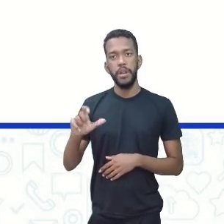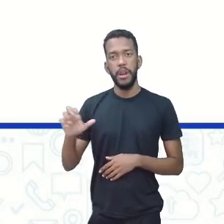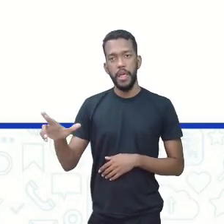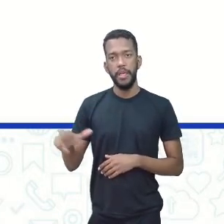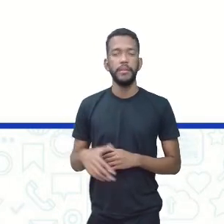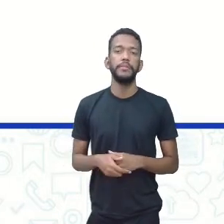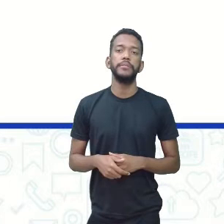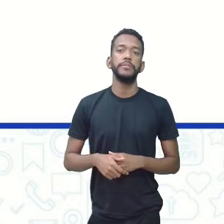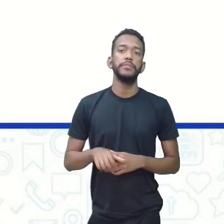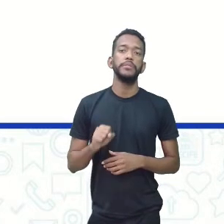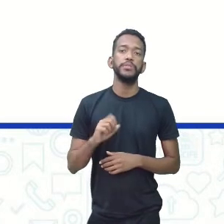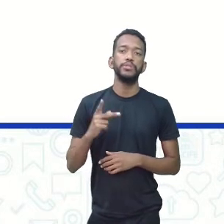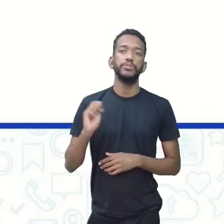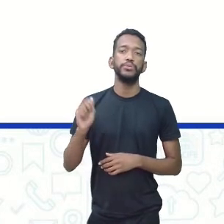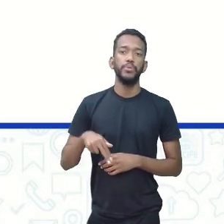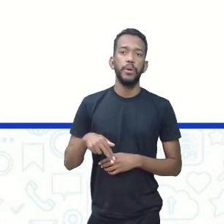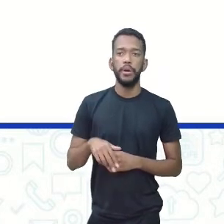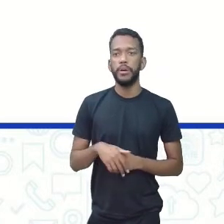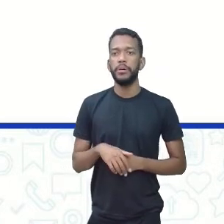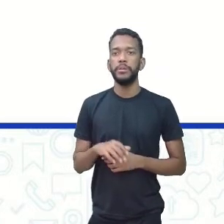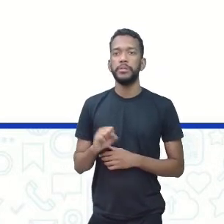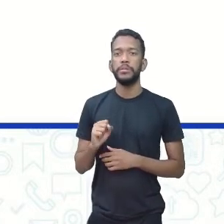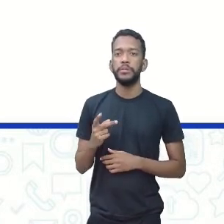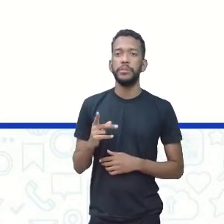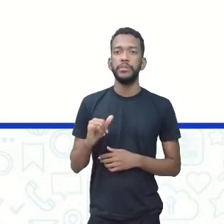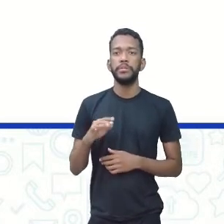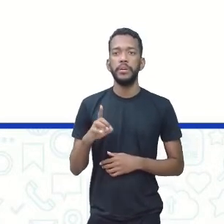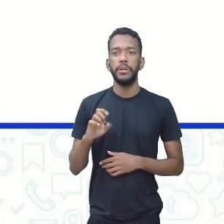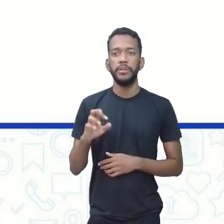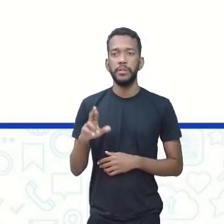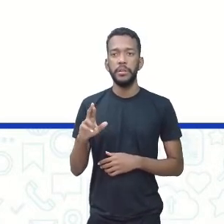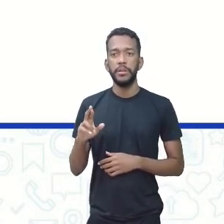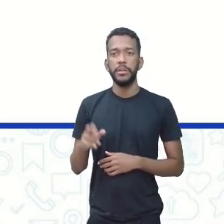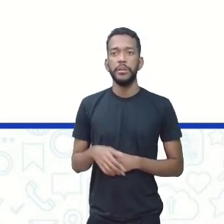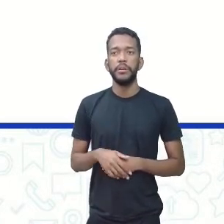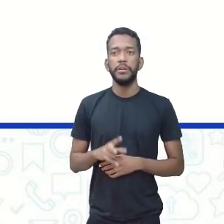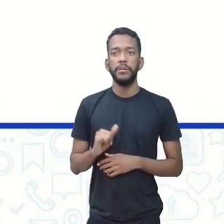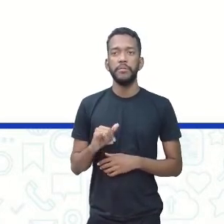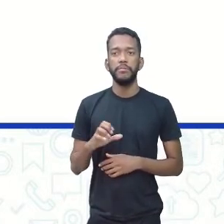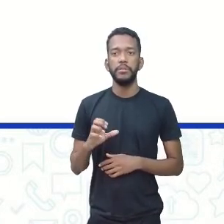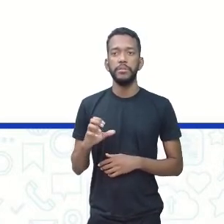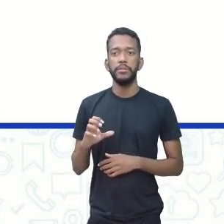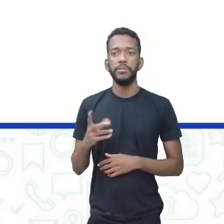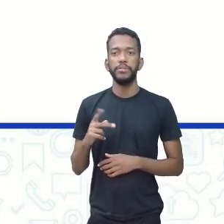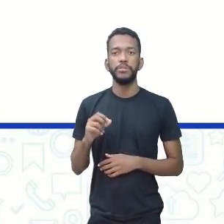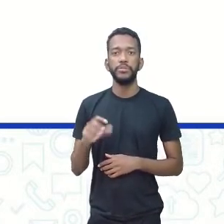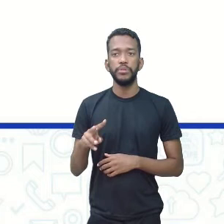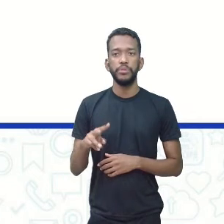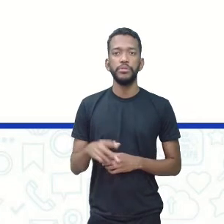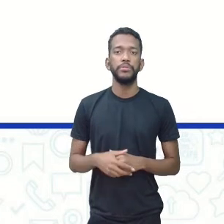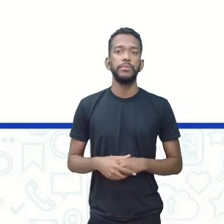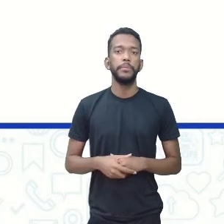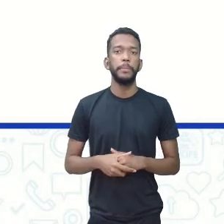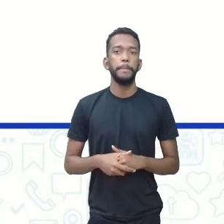D. Schwann, né? Schneider e Wilson. Será que é esse?